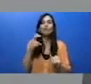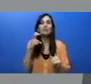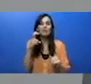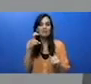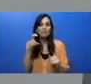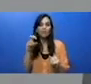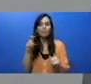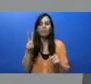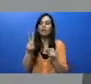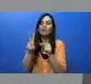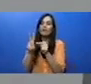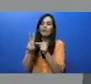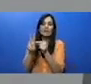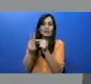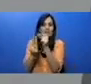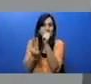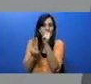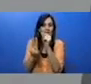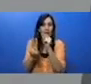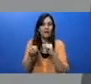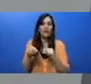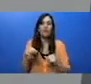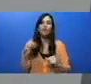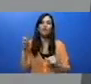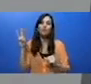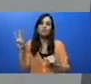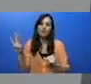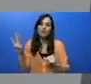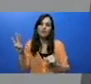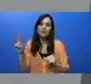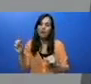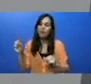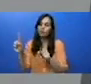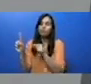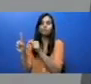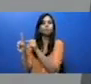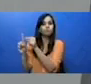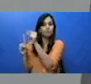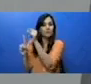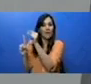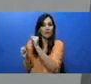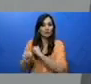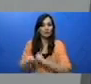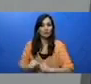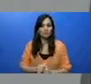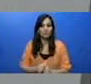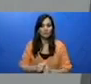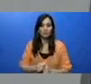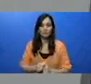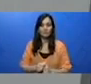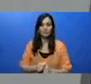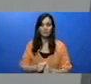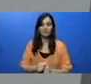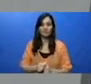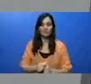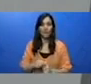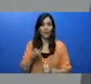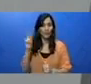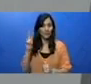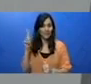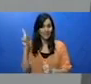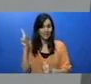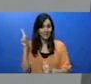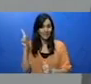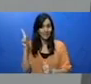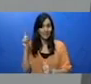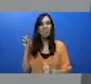último o 3. Eu consegui formar o maior número. O 3 aqui, ele está valendo